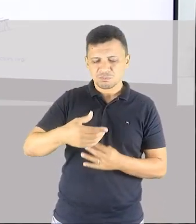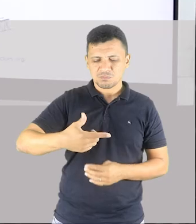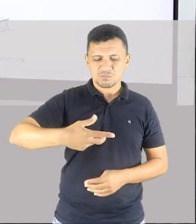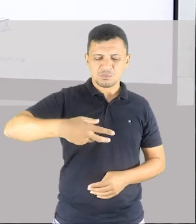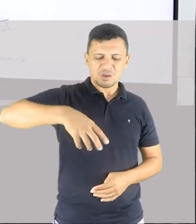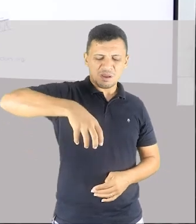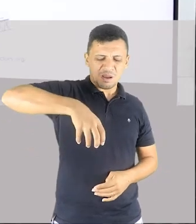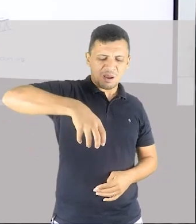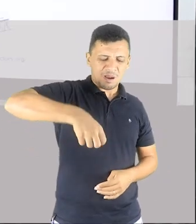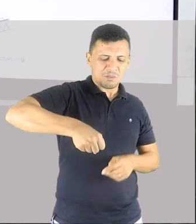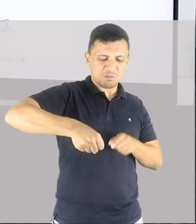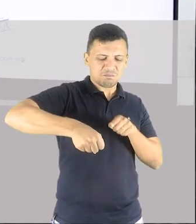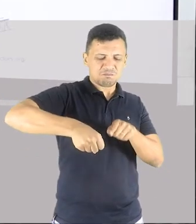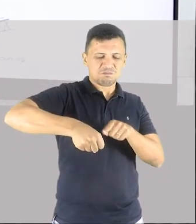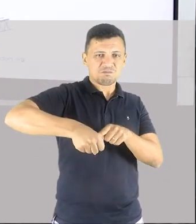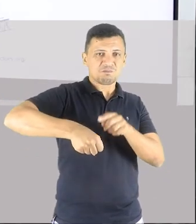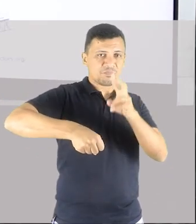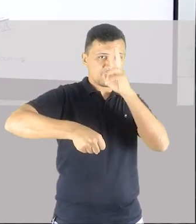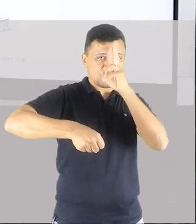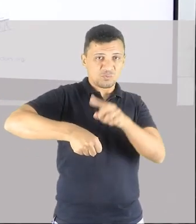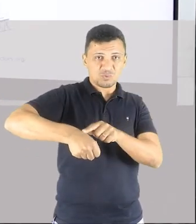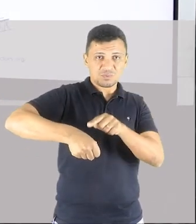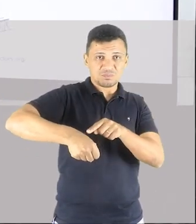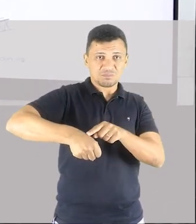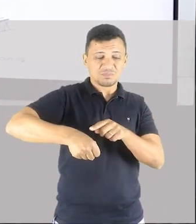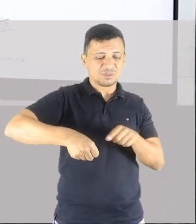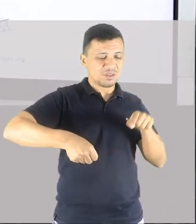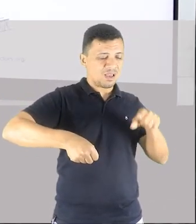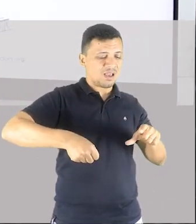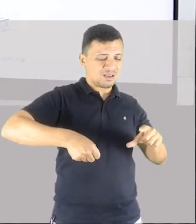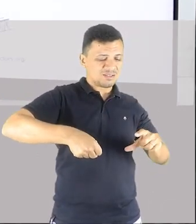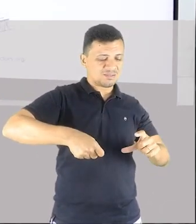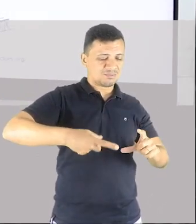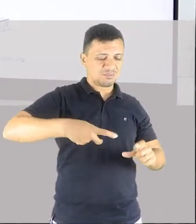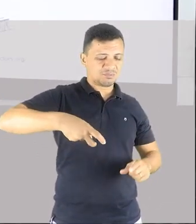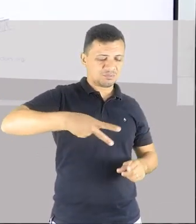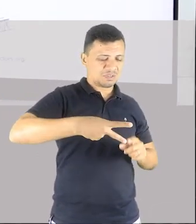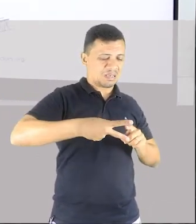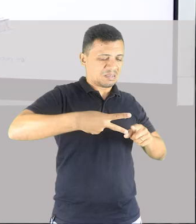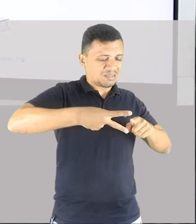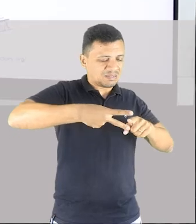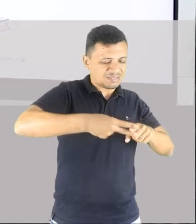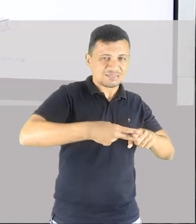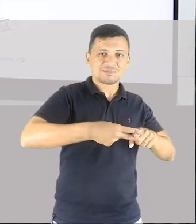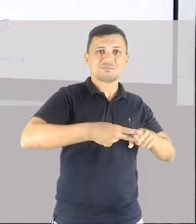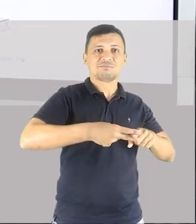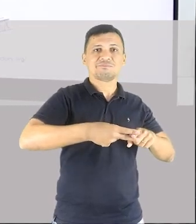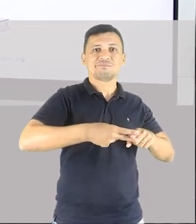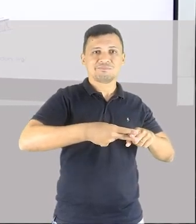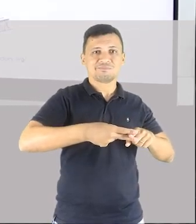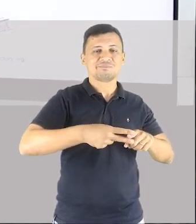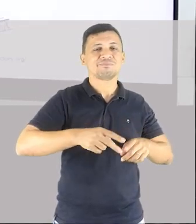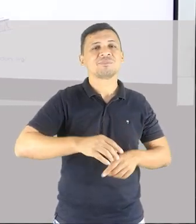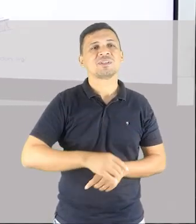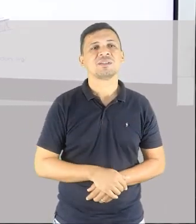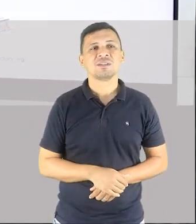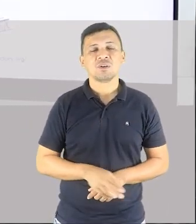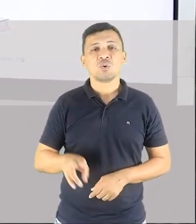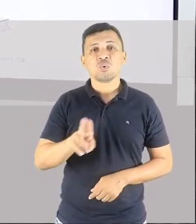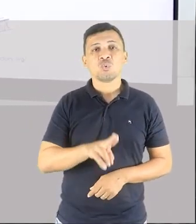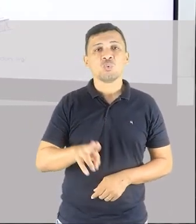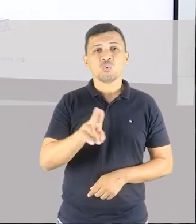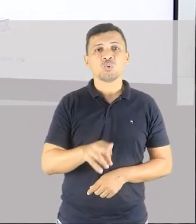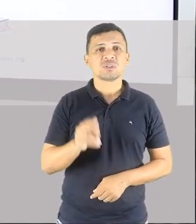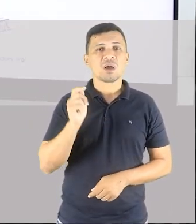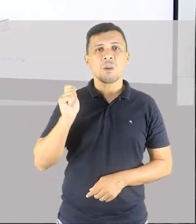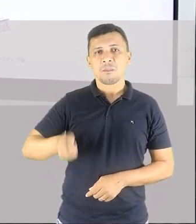você faz a força aqui, ó. É chamado de força potente, aonde ele aperta é a força resistente. E quando você usa